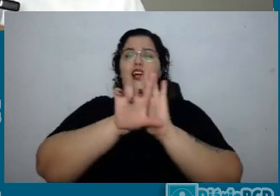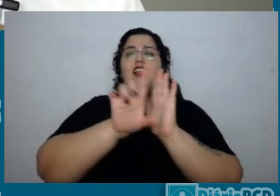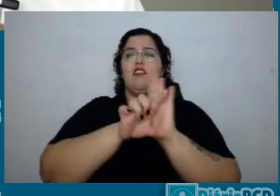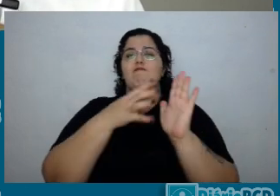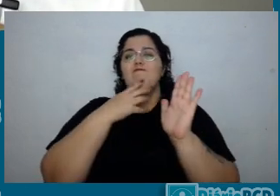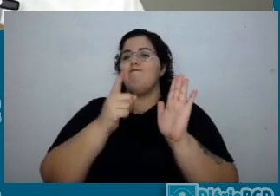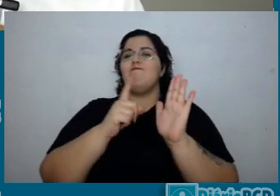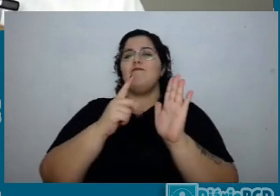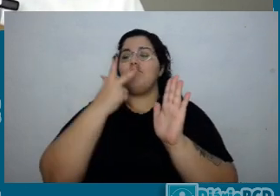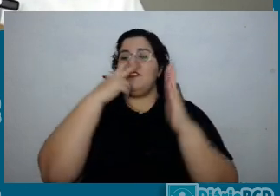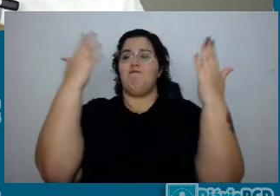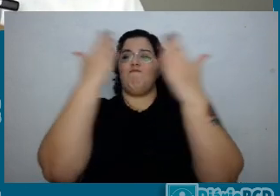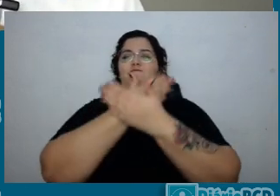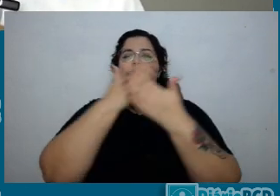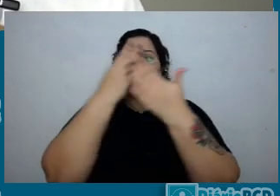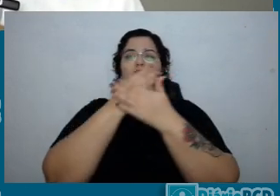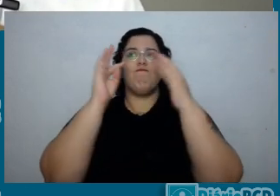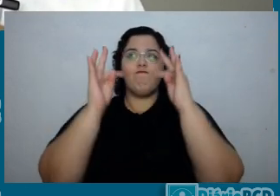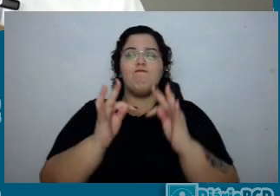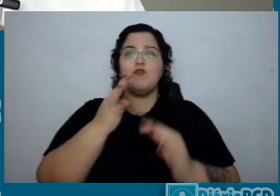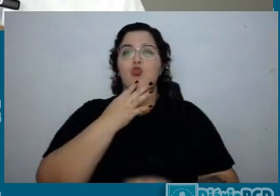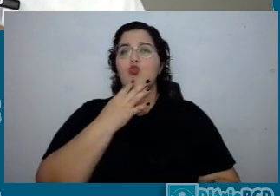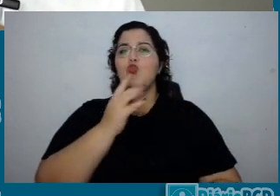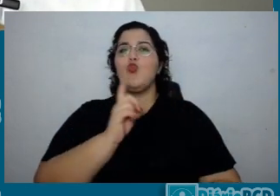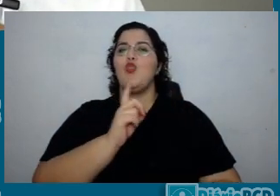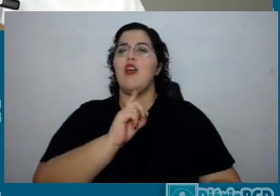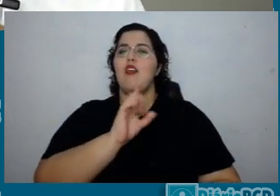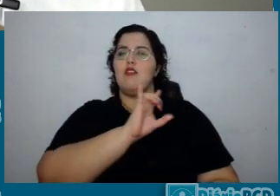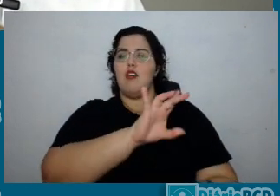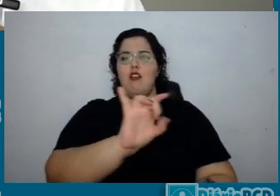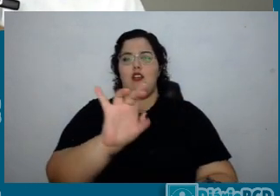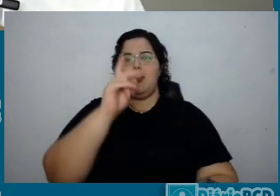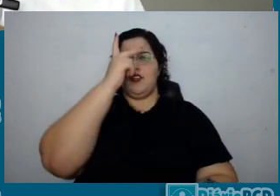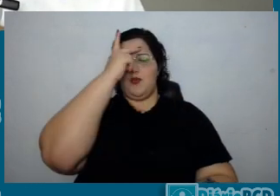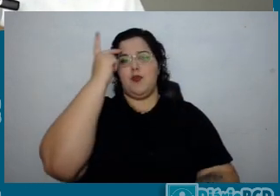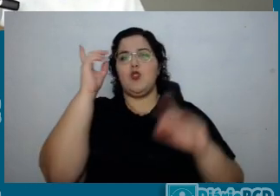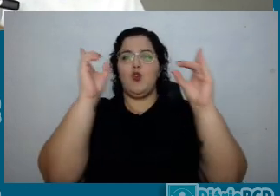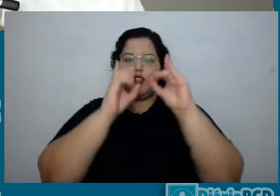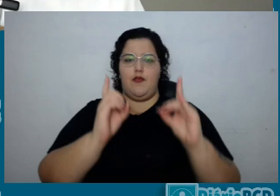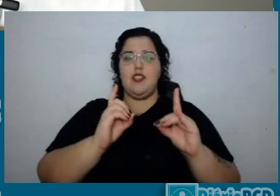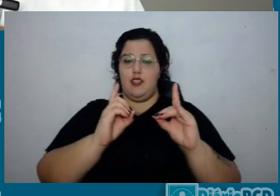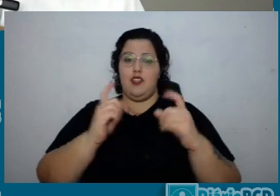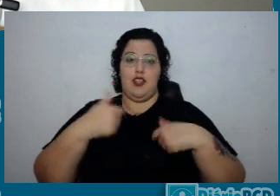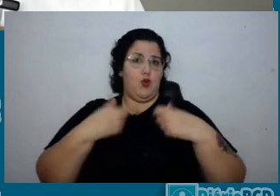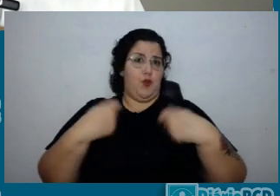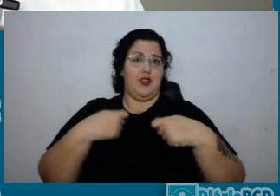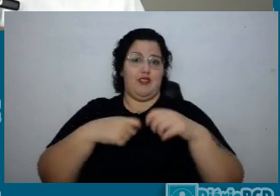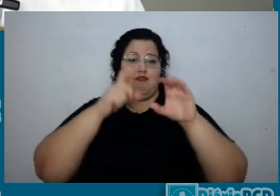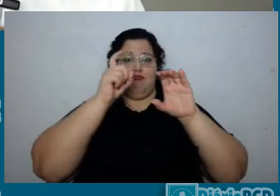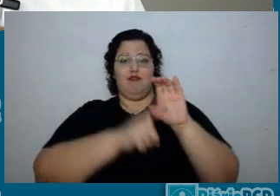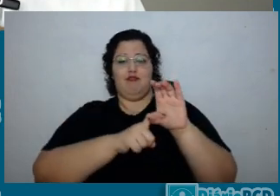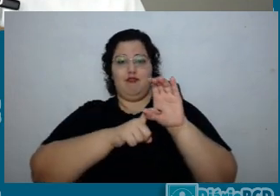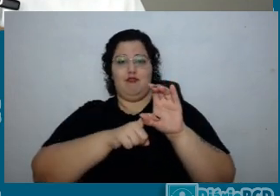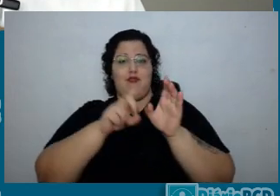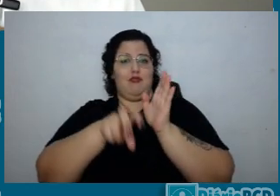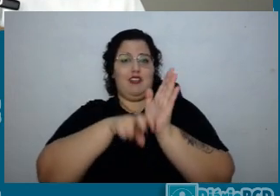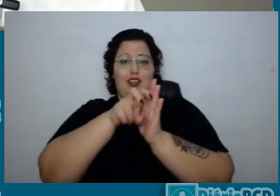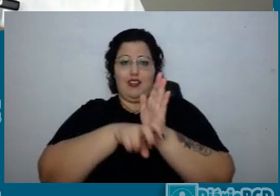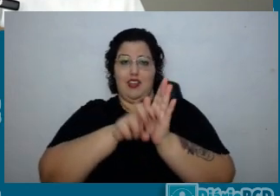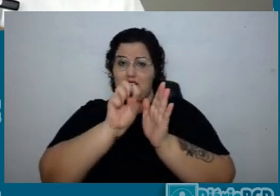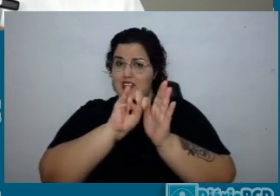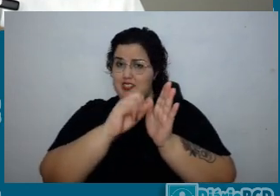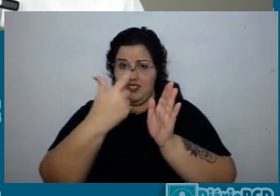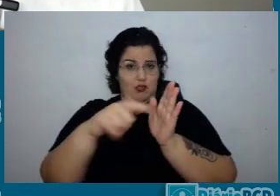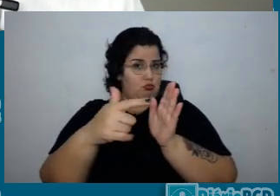invisibilizados. E se a gente for comparar, né, uma pessoa que não depende totalmente, se não houver acessibilidade, eu